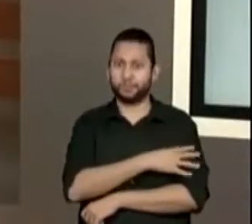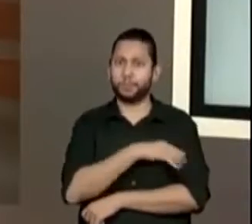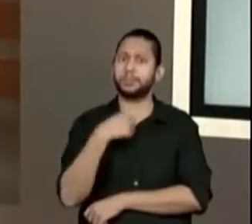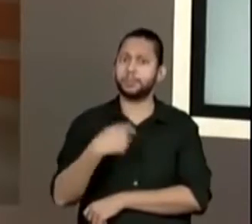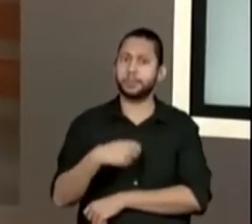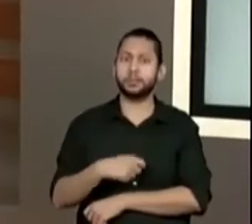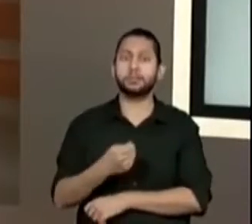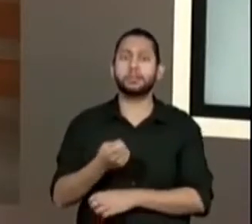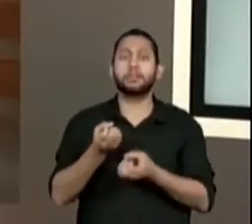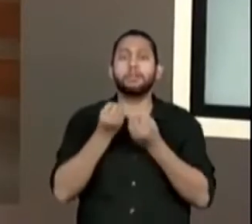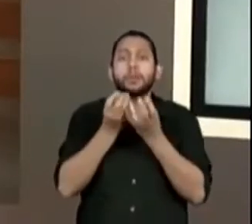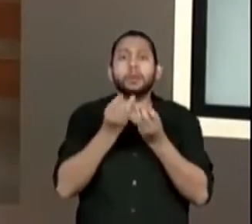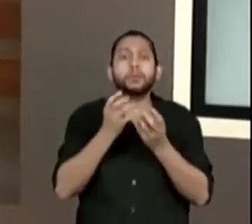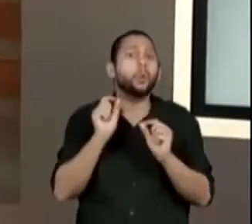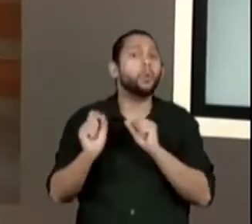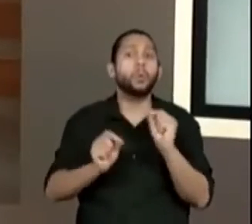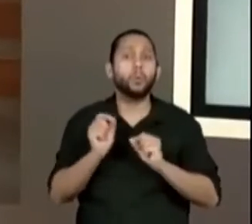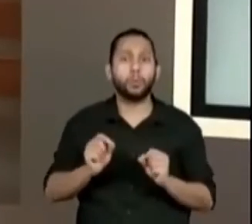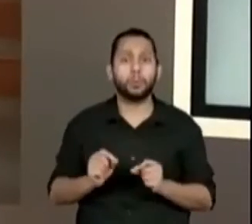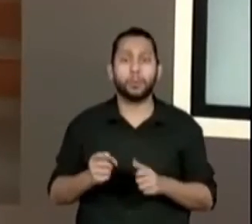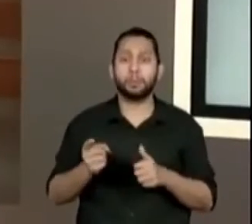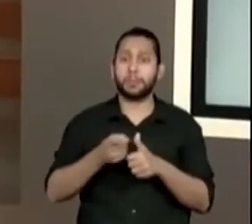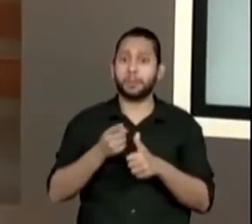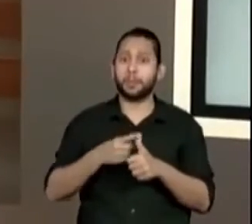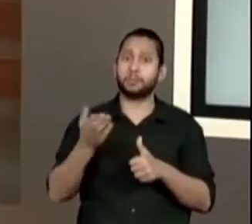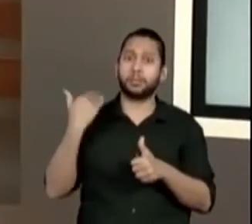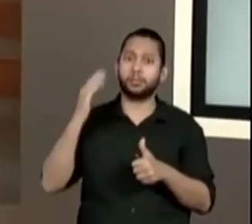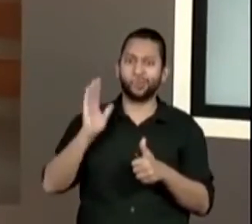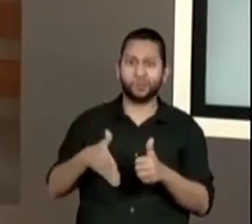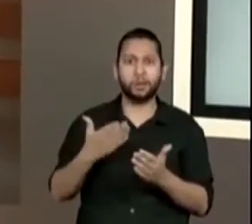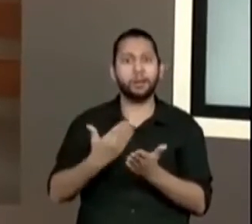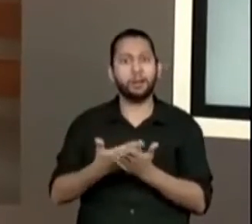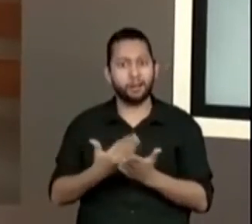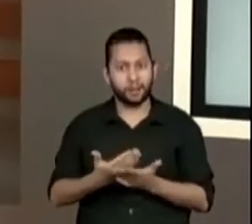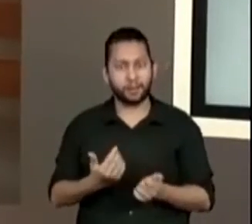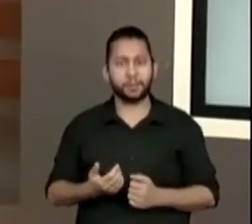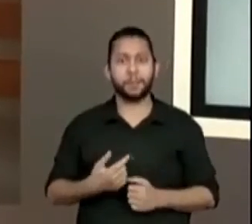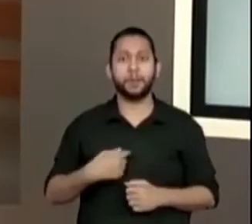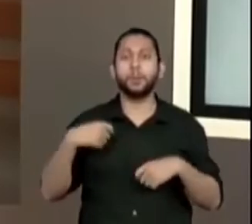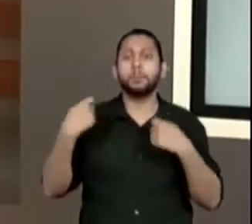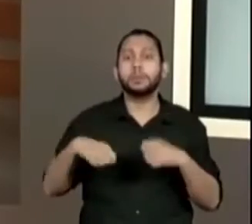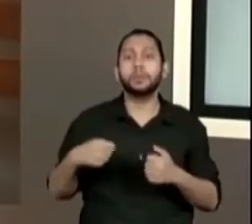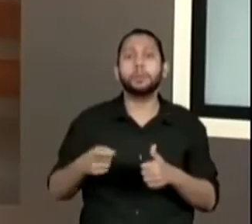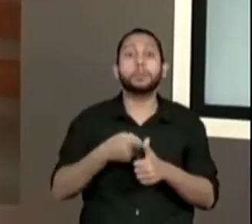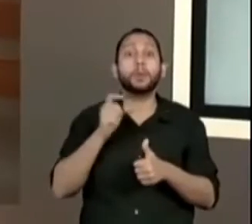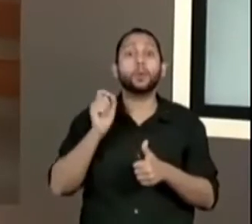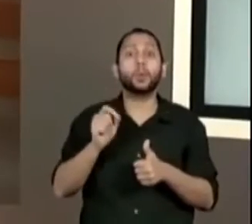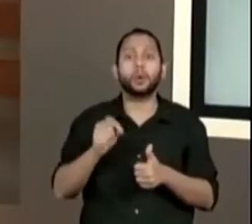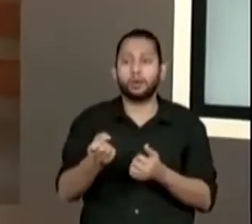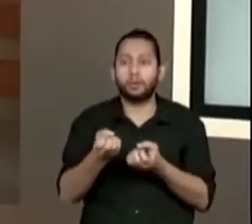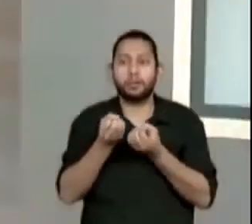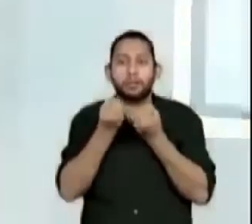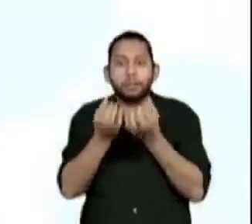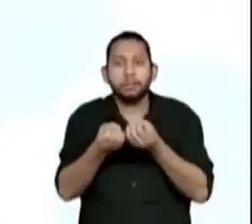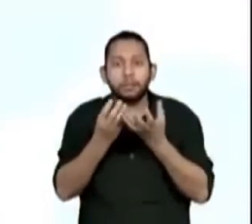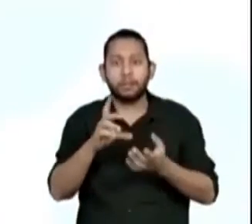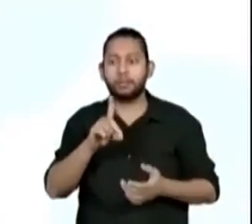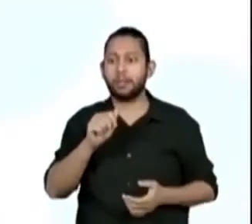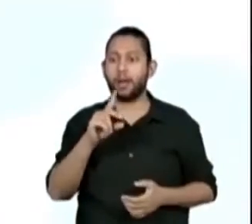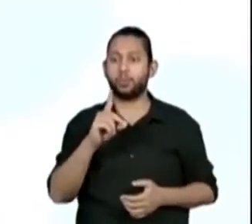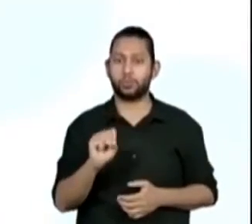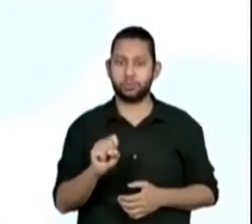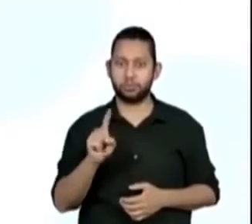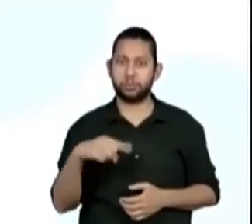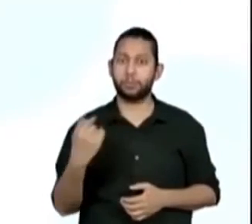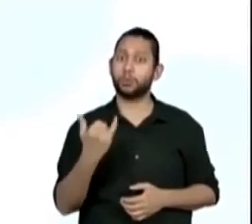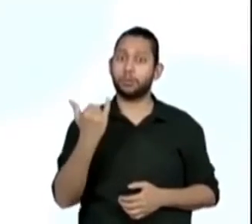é a informação? Primeira coisa, a gente já teve uma aula dessas aqui antes. Eu preciso primeiro coletar os dados importantes.